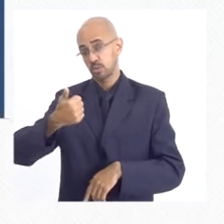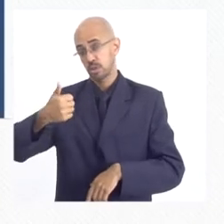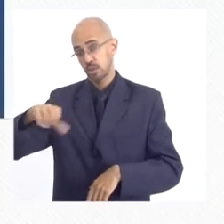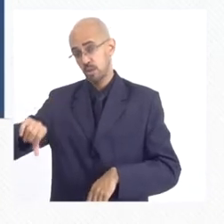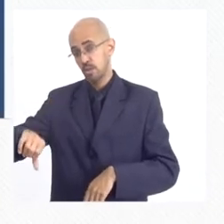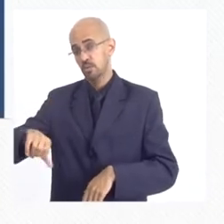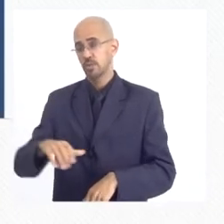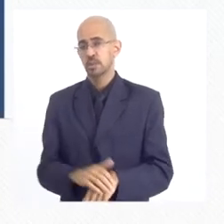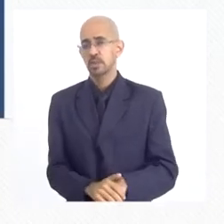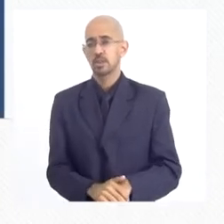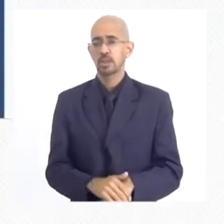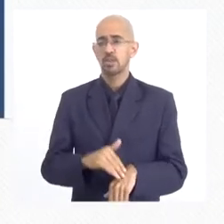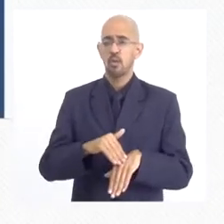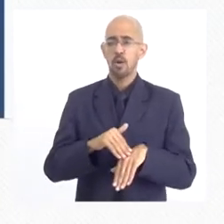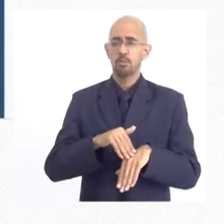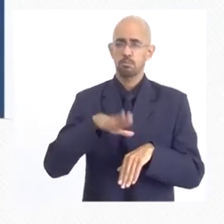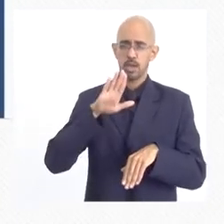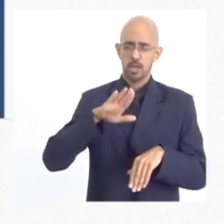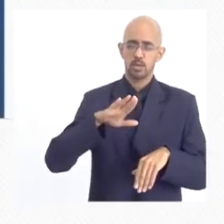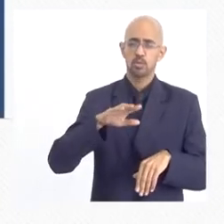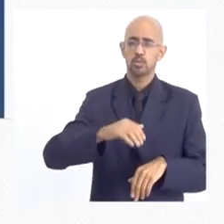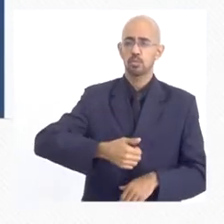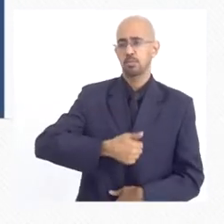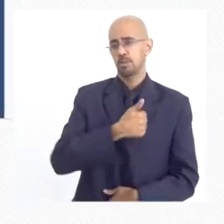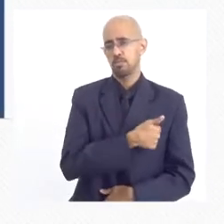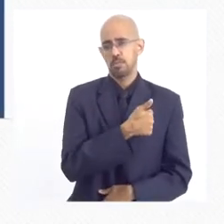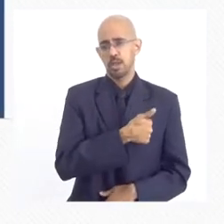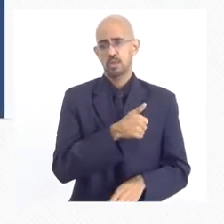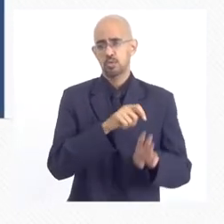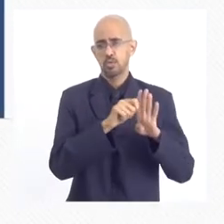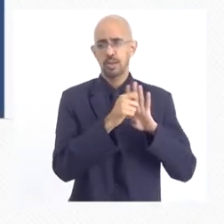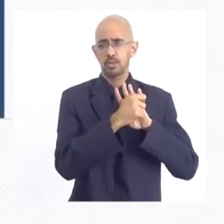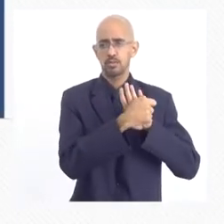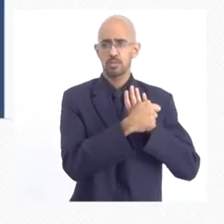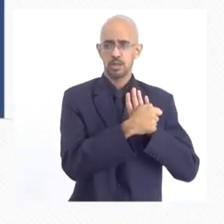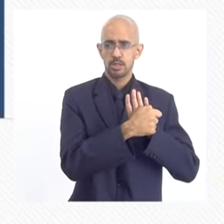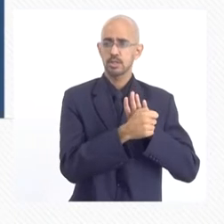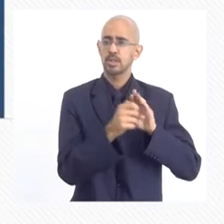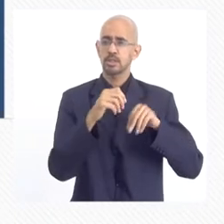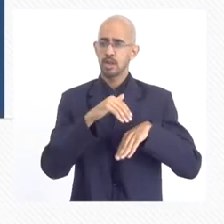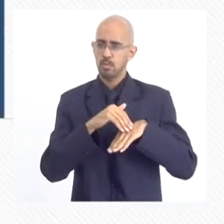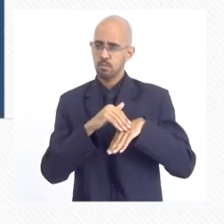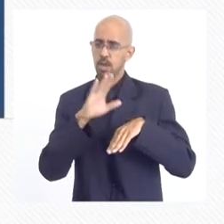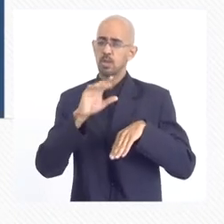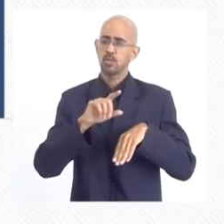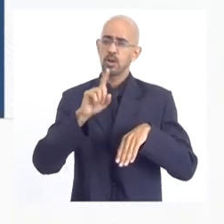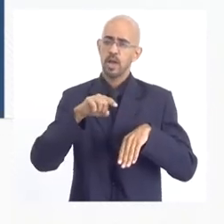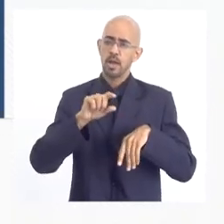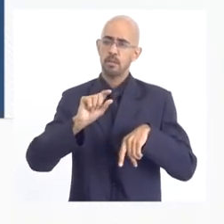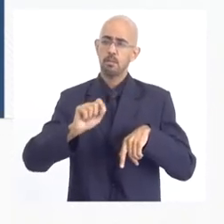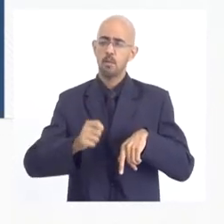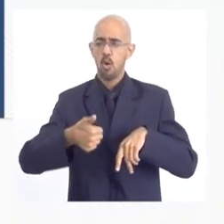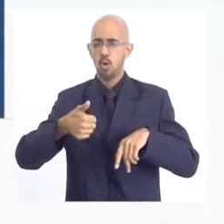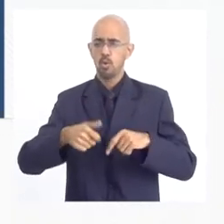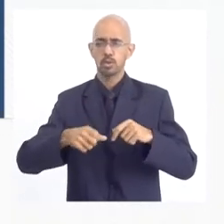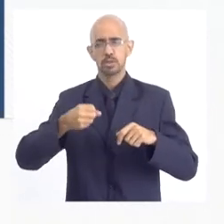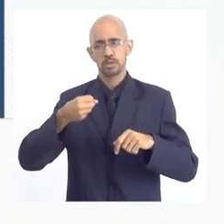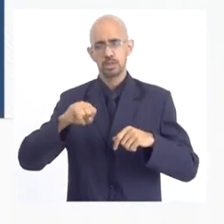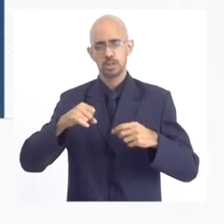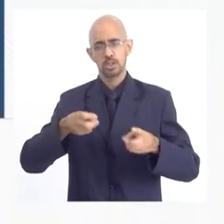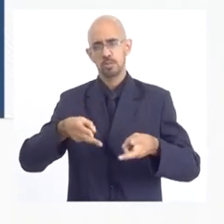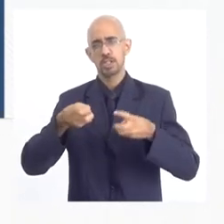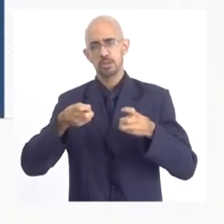primeiro quadrimestre. Esse crescimento é menos significativo aqui, considerando que no